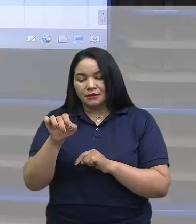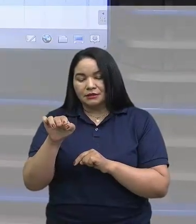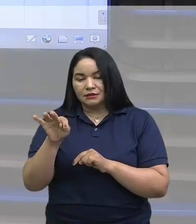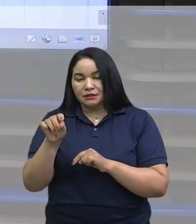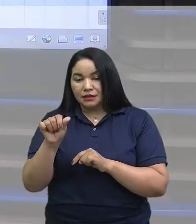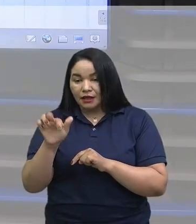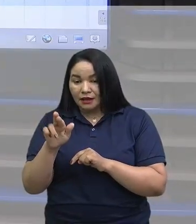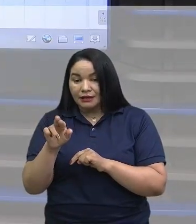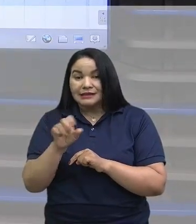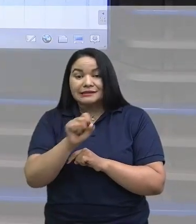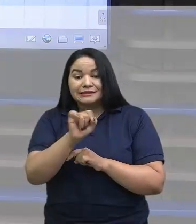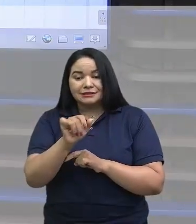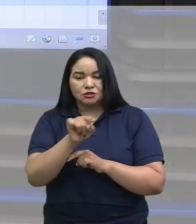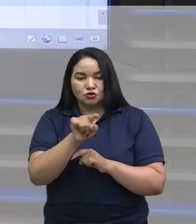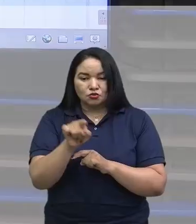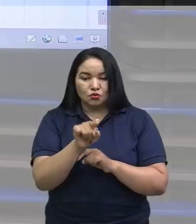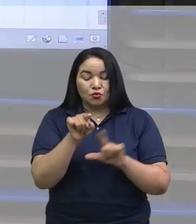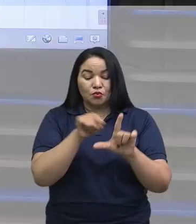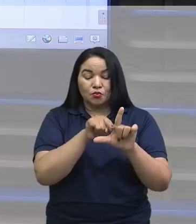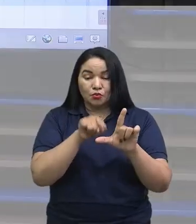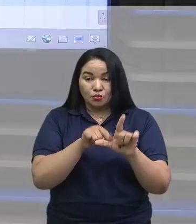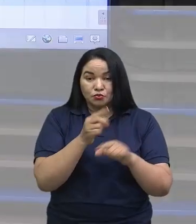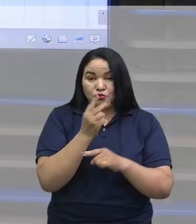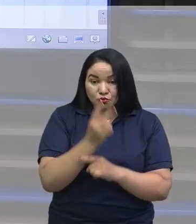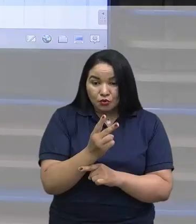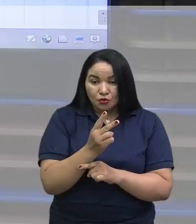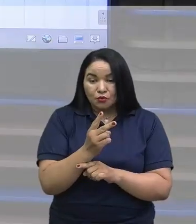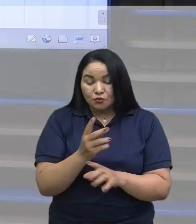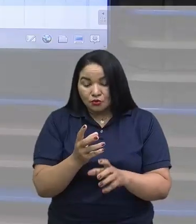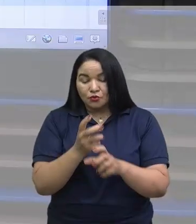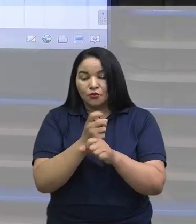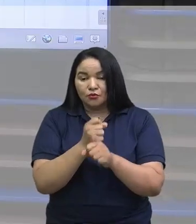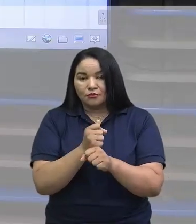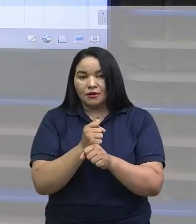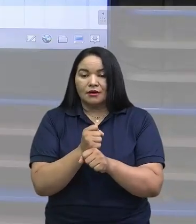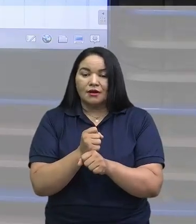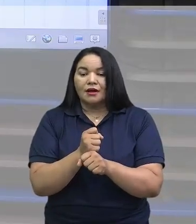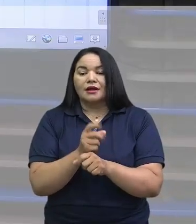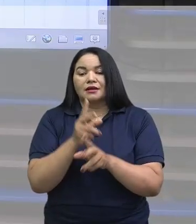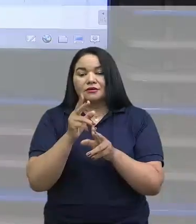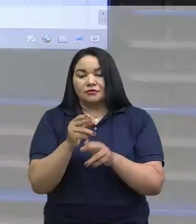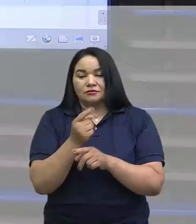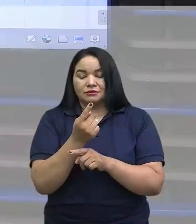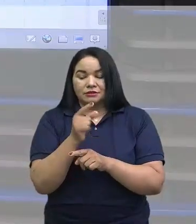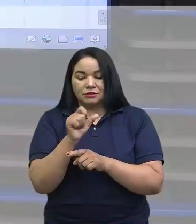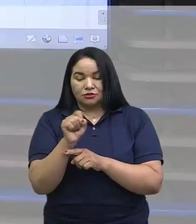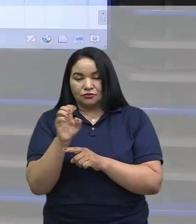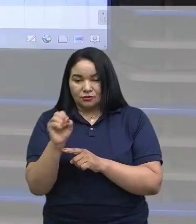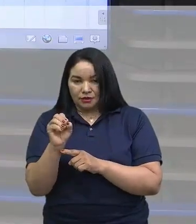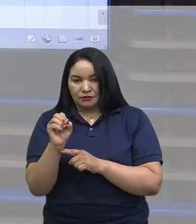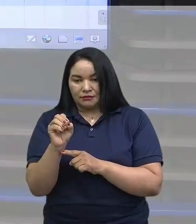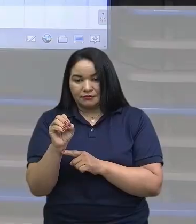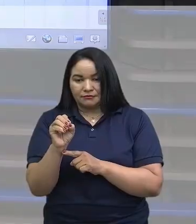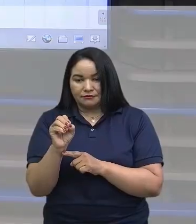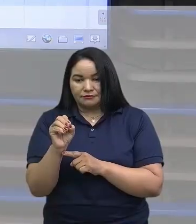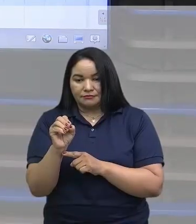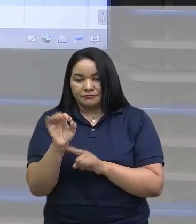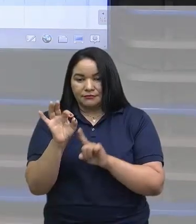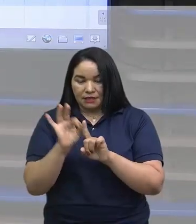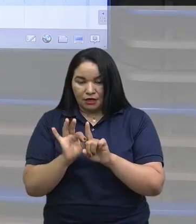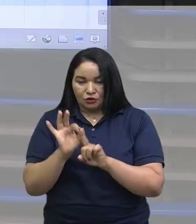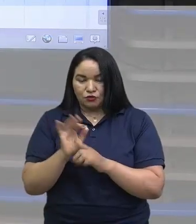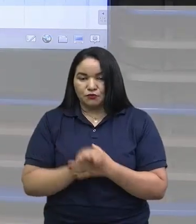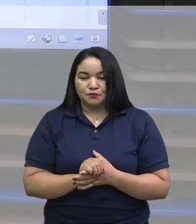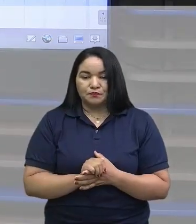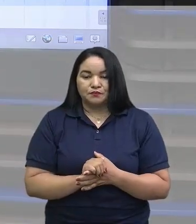os dois ângulos, a soma desses ângulos será igual a 180 graus, tá bom? Há de você observar bem